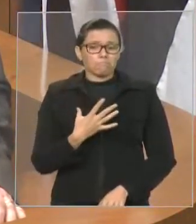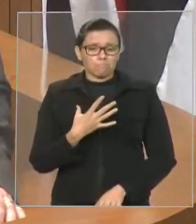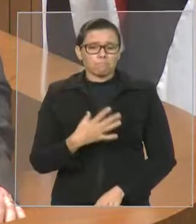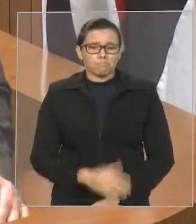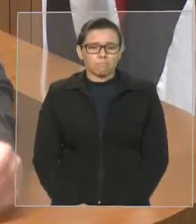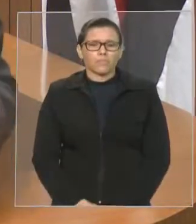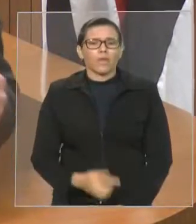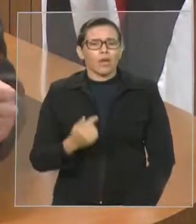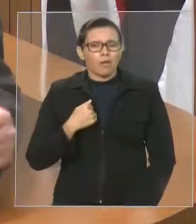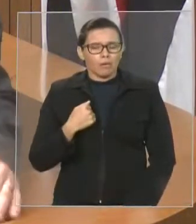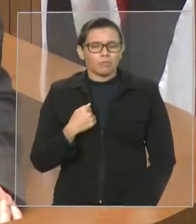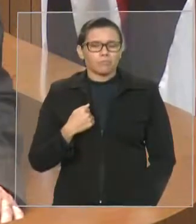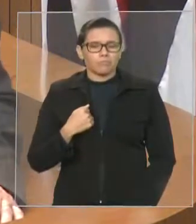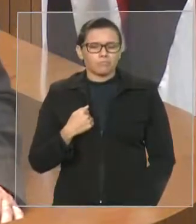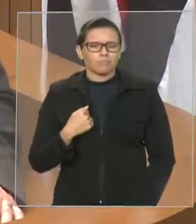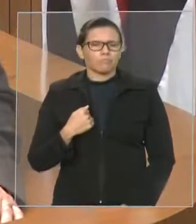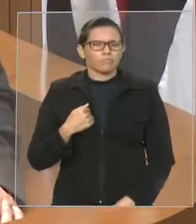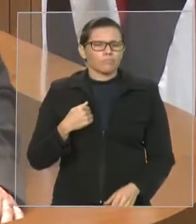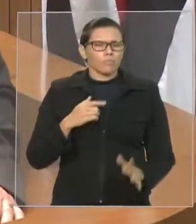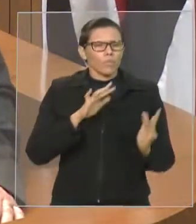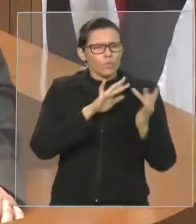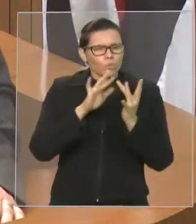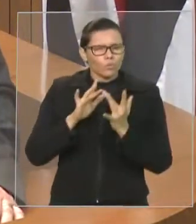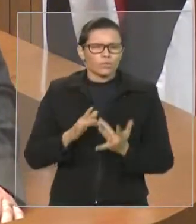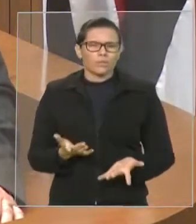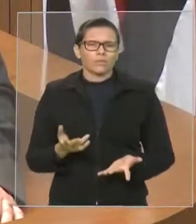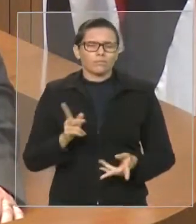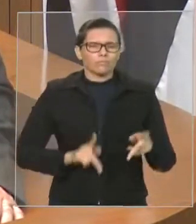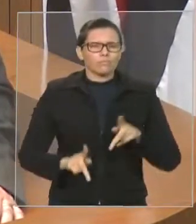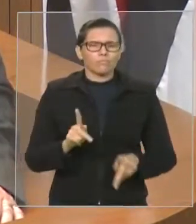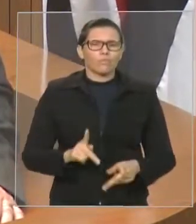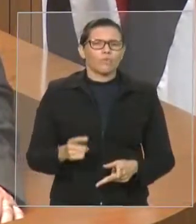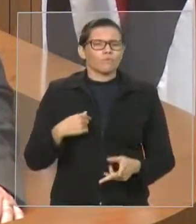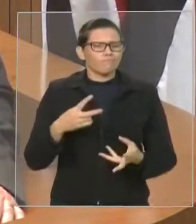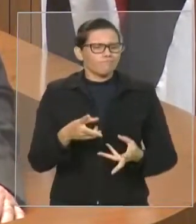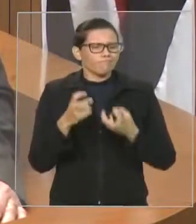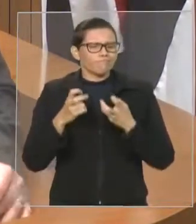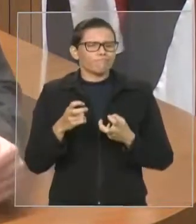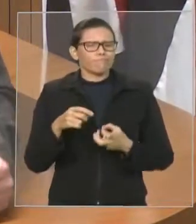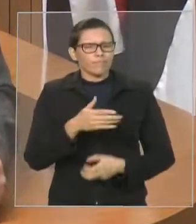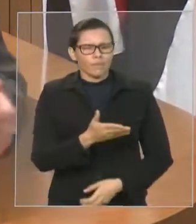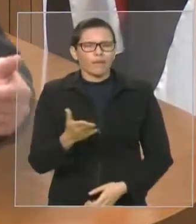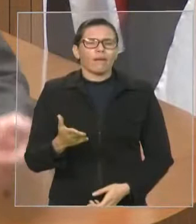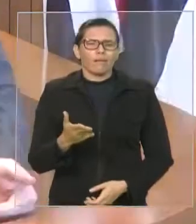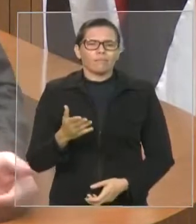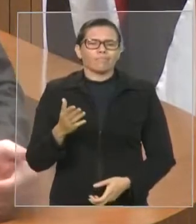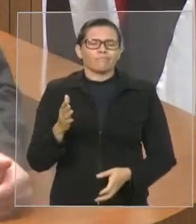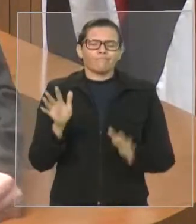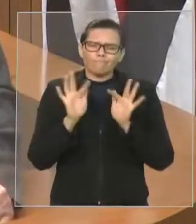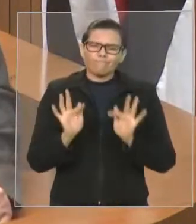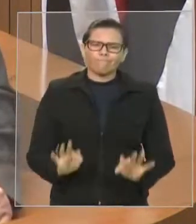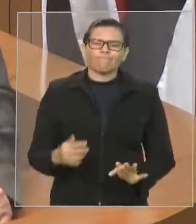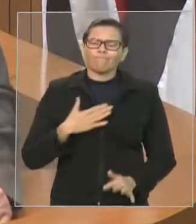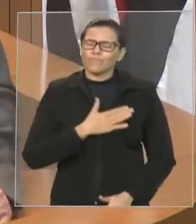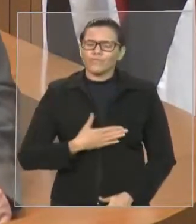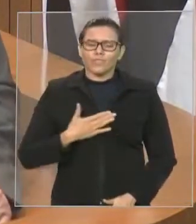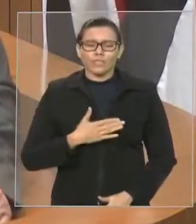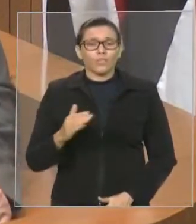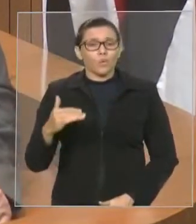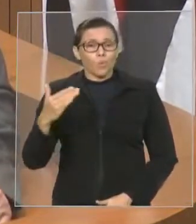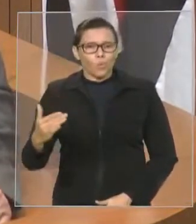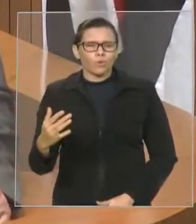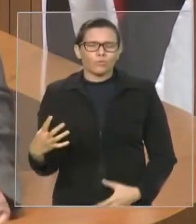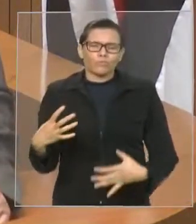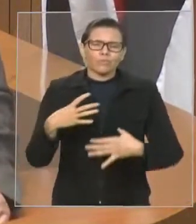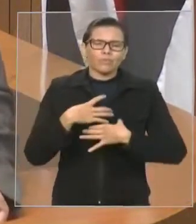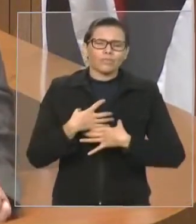pude conviver com as pessoas e ver como ficam felizes quando sentem a ação presente do poder público, quer